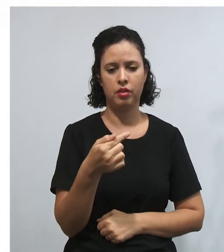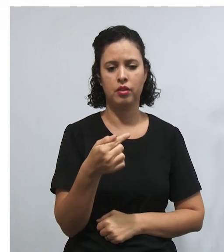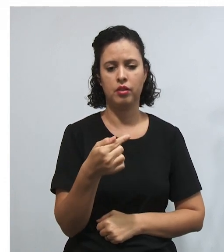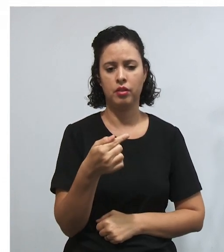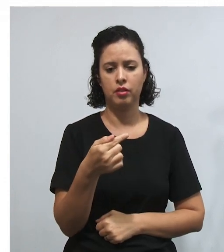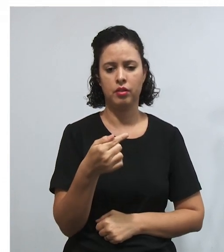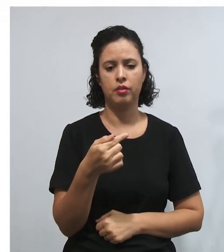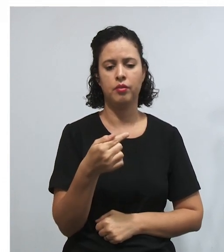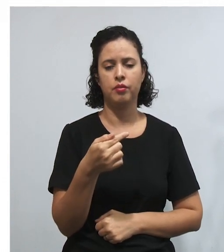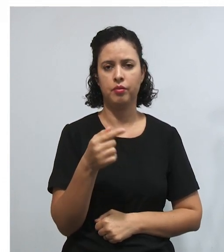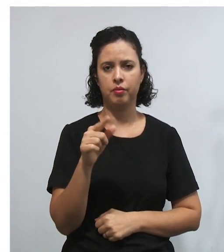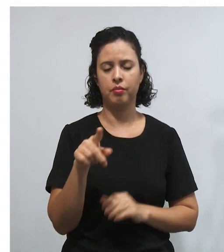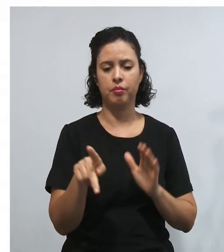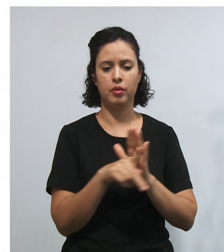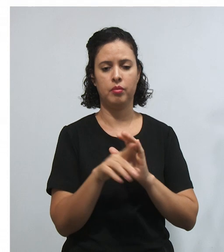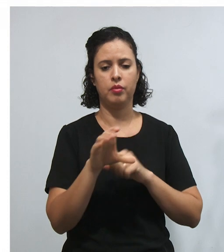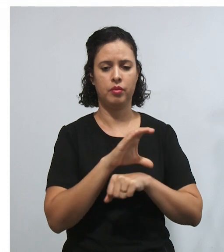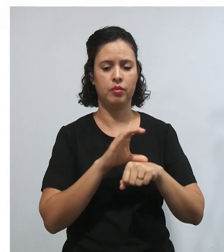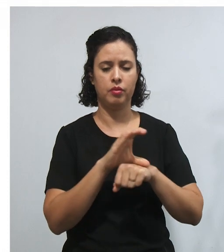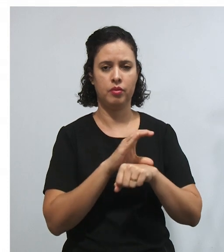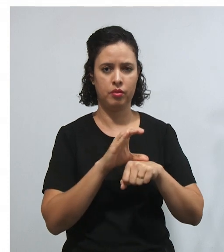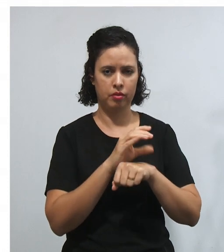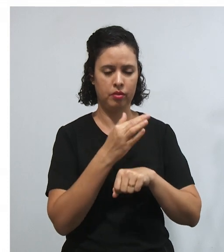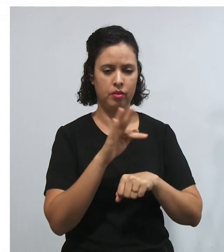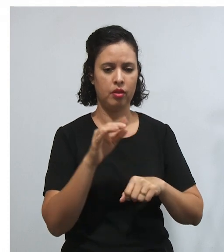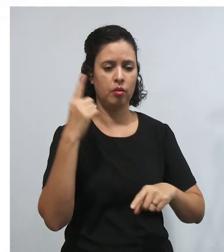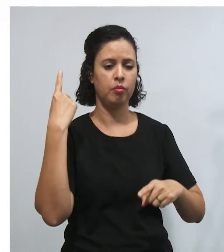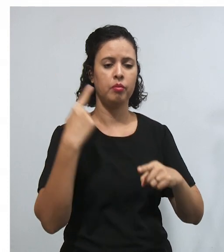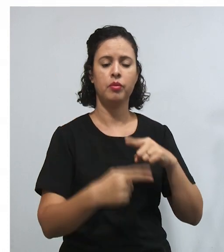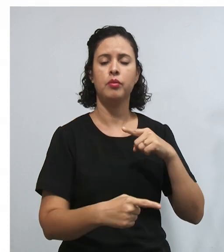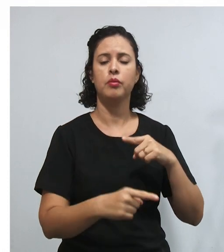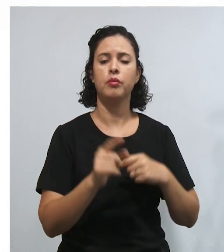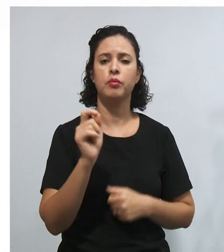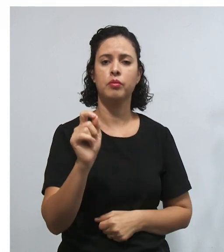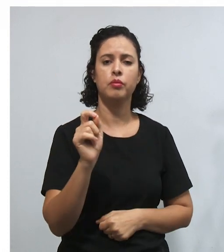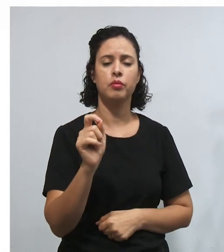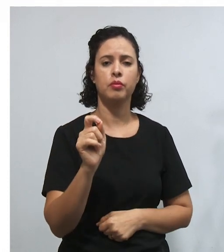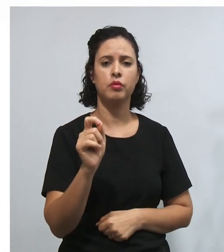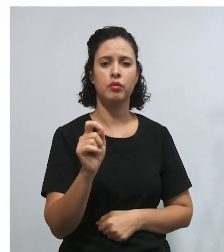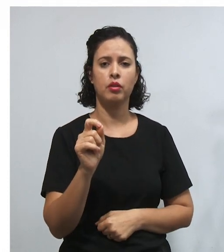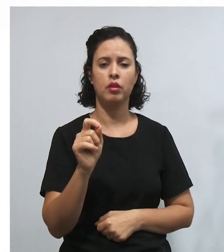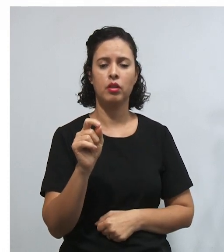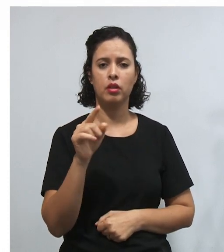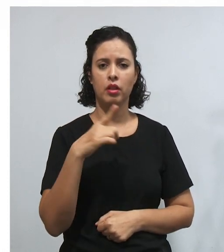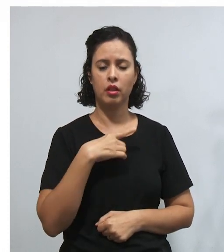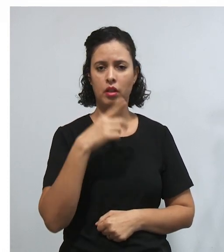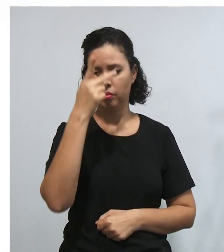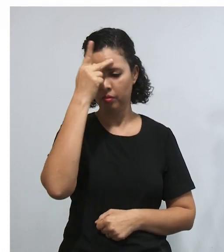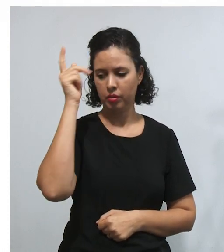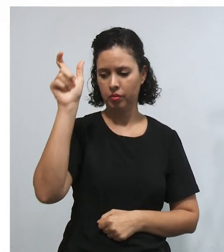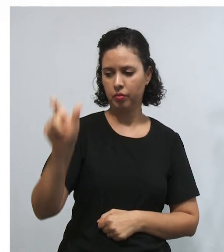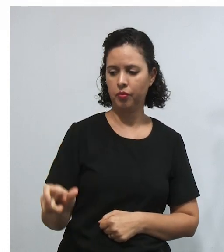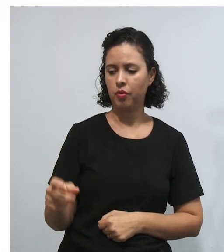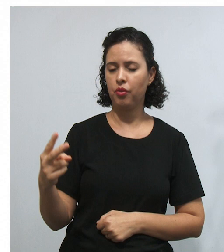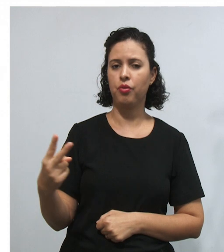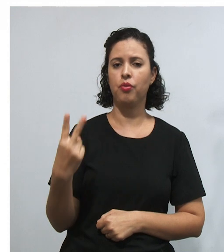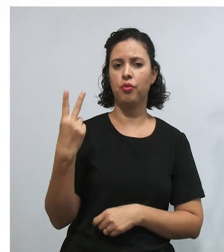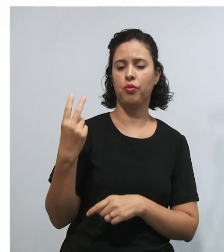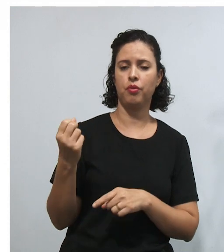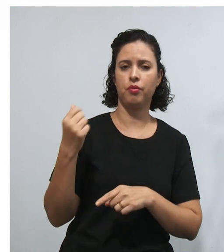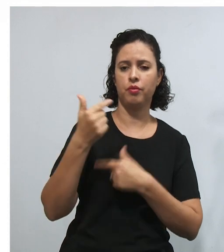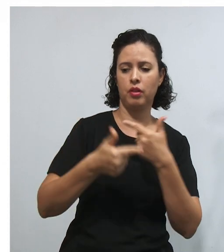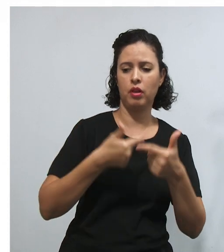tá? Inciso 16 da nossa Constituição, é proibida, é vedada a acumulação remunerada de